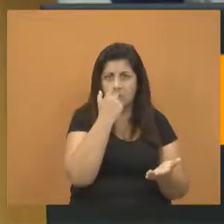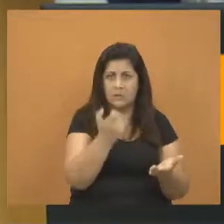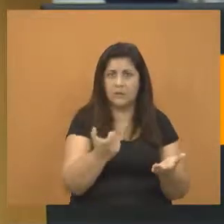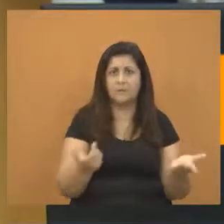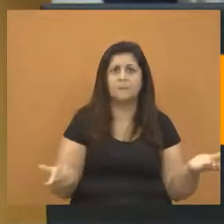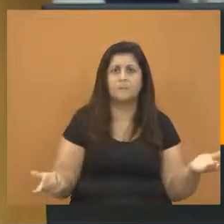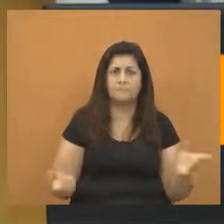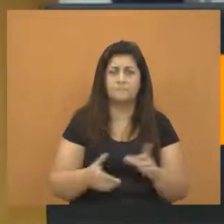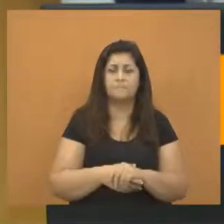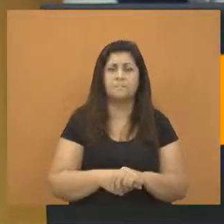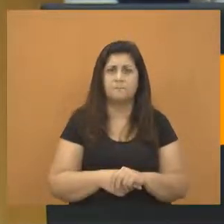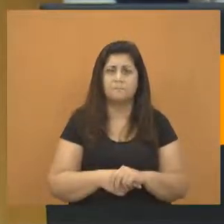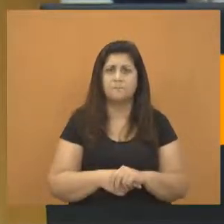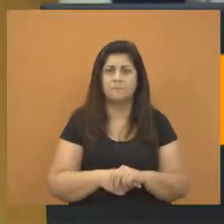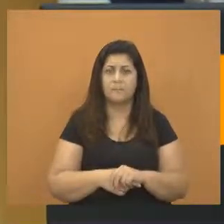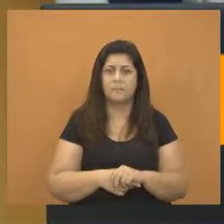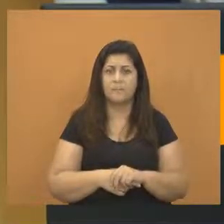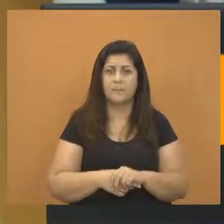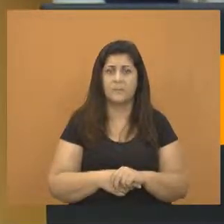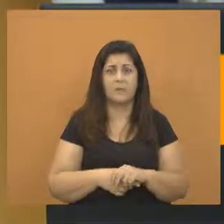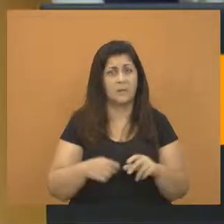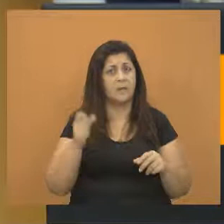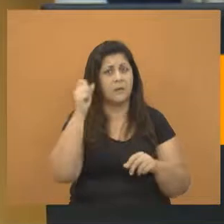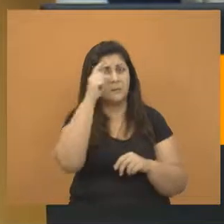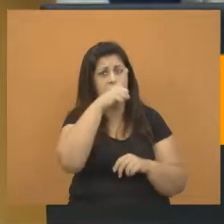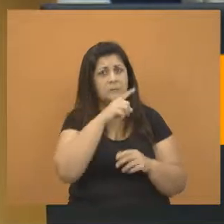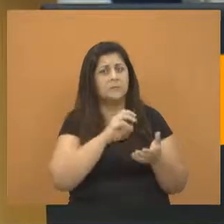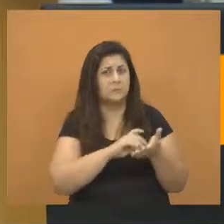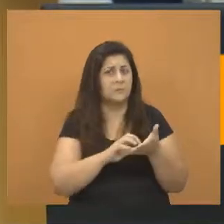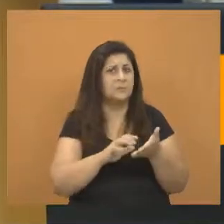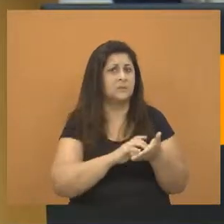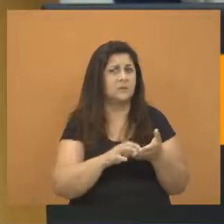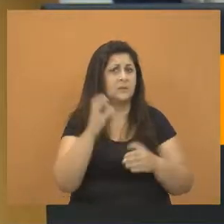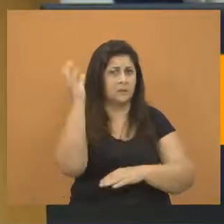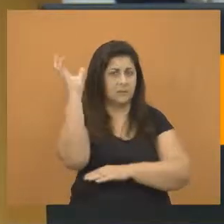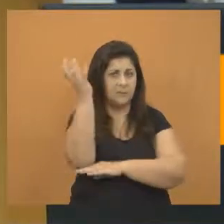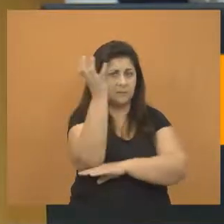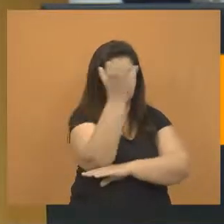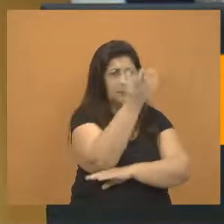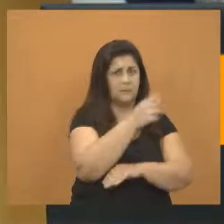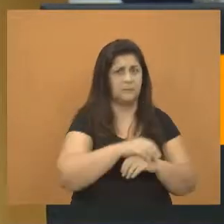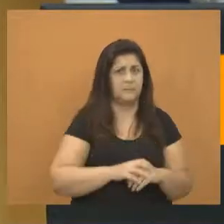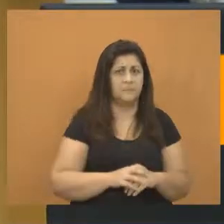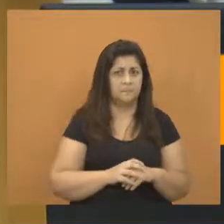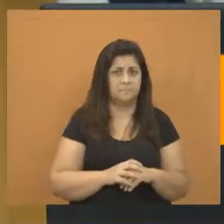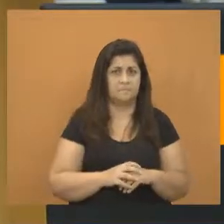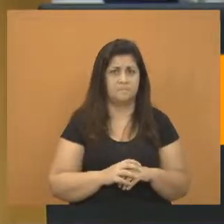aí é um desafio para a Secretaria do Meio Ambiente em investir